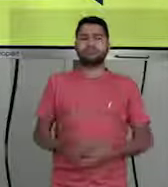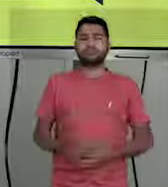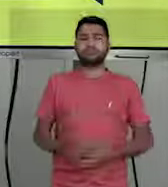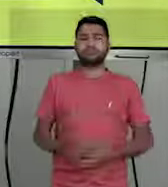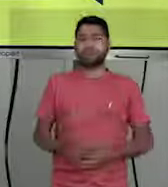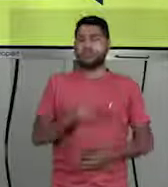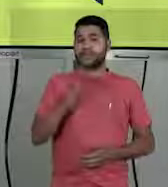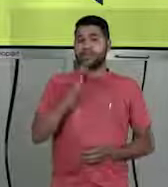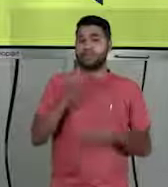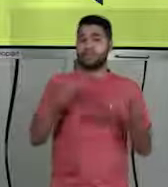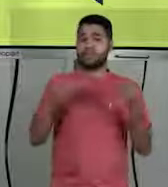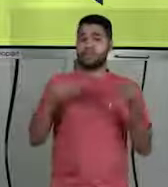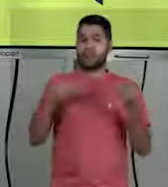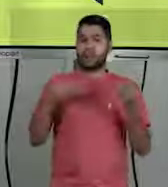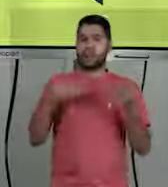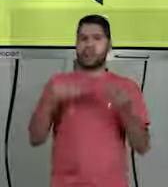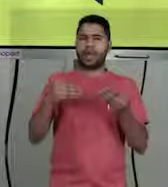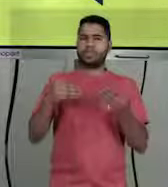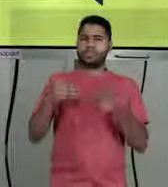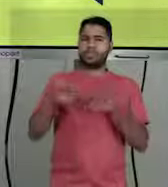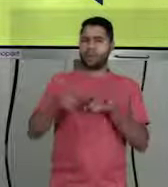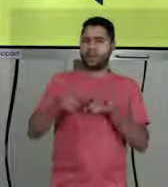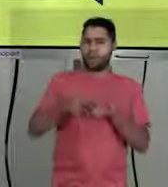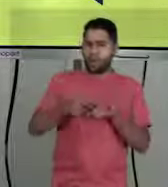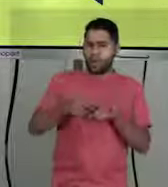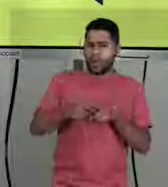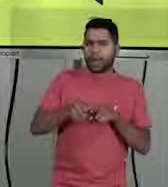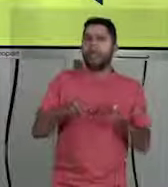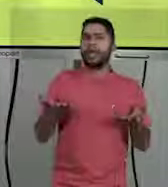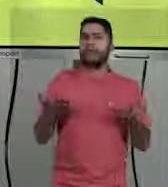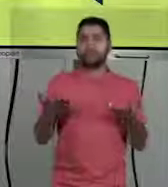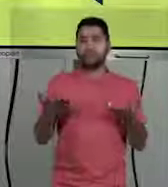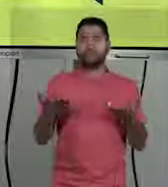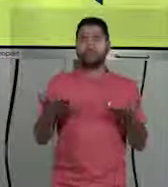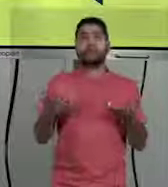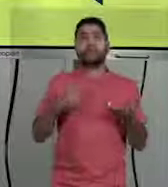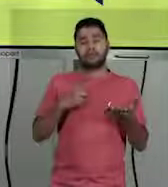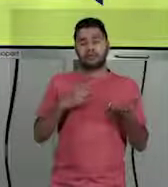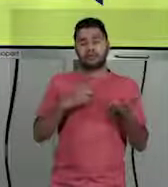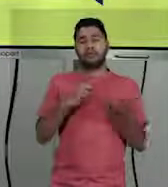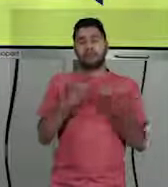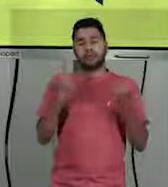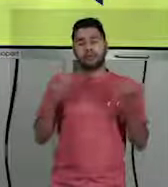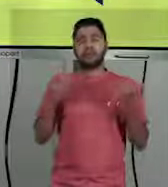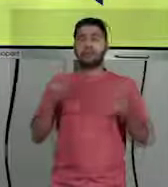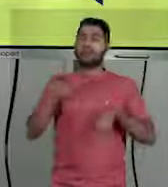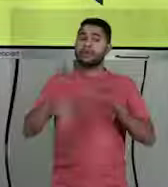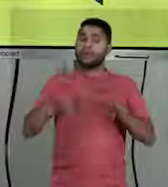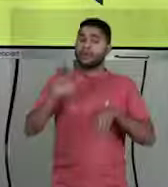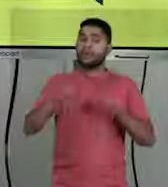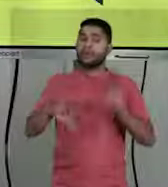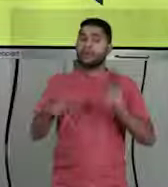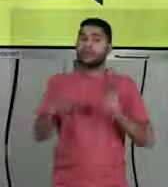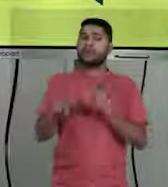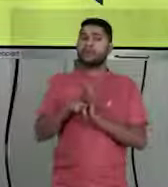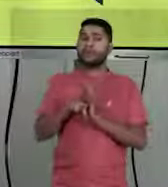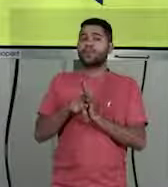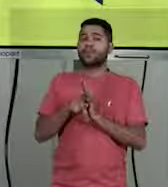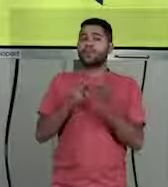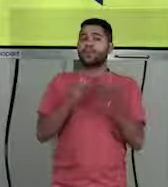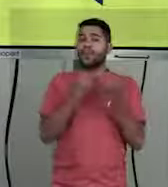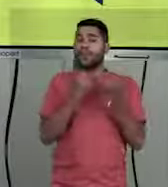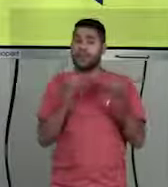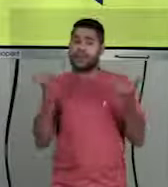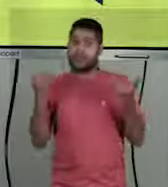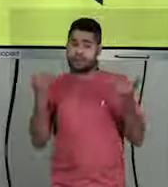como plástico, borracha, não irão conduzir eletricidade. Dependendo da carga elétrica